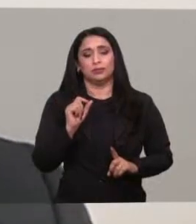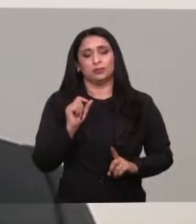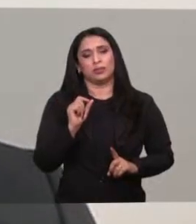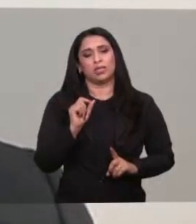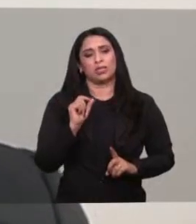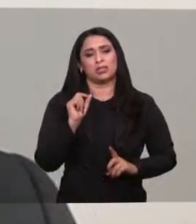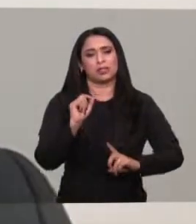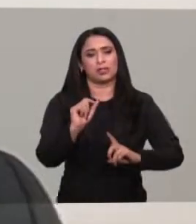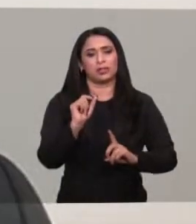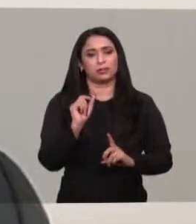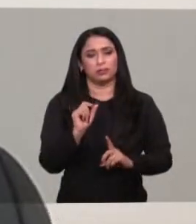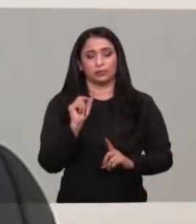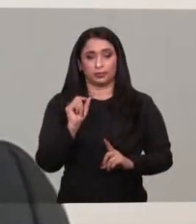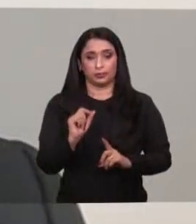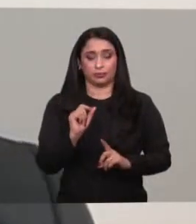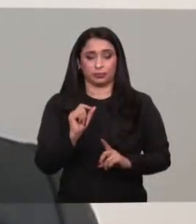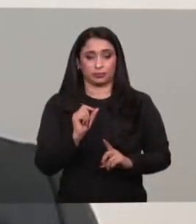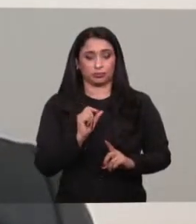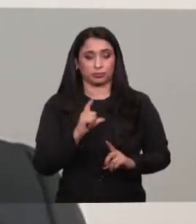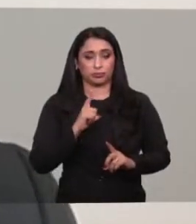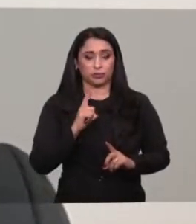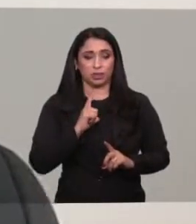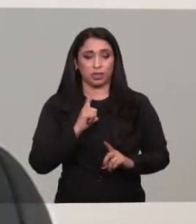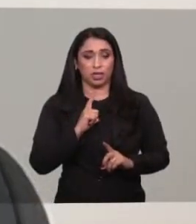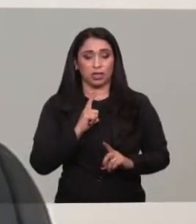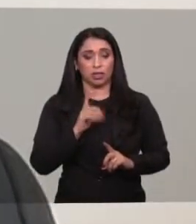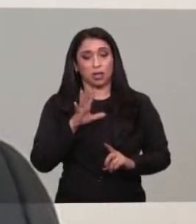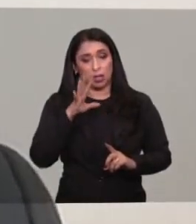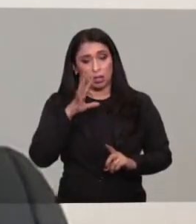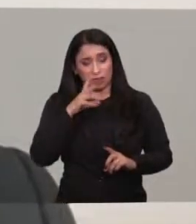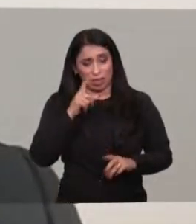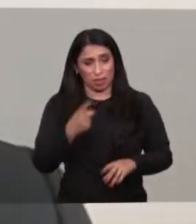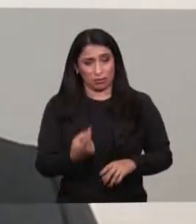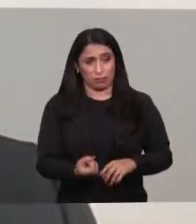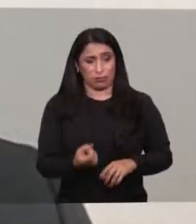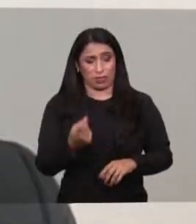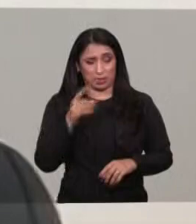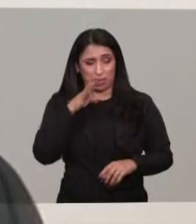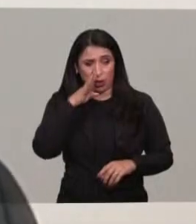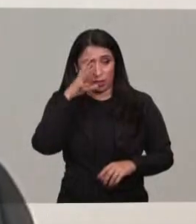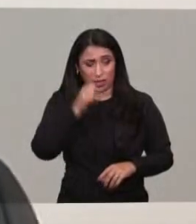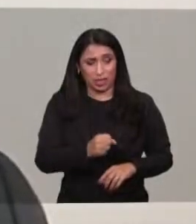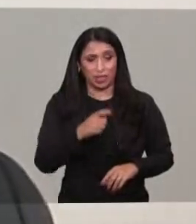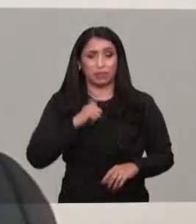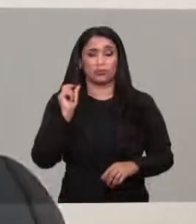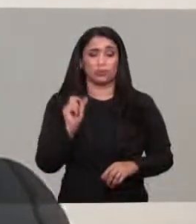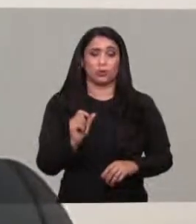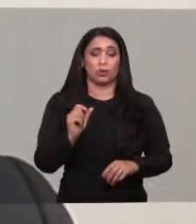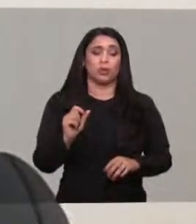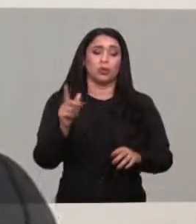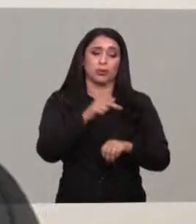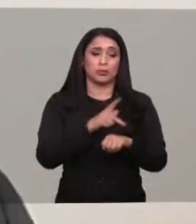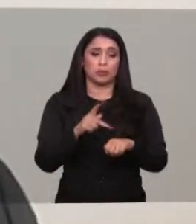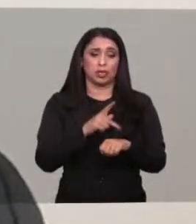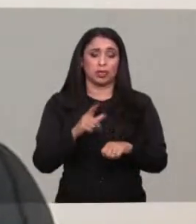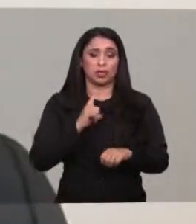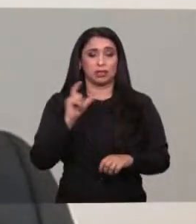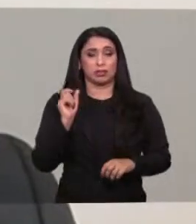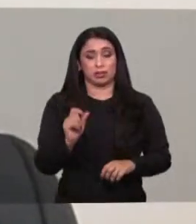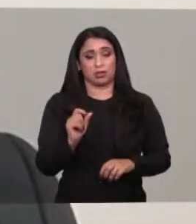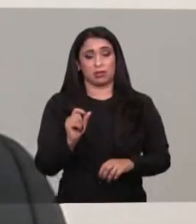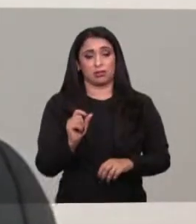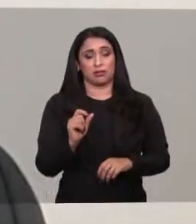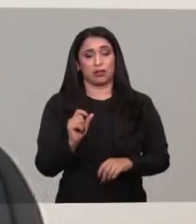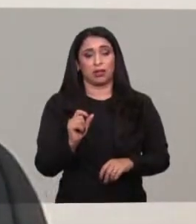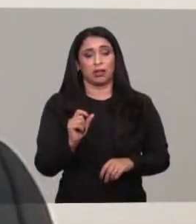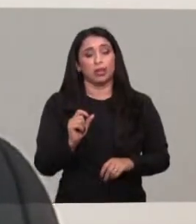por um modelo teocrático de Estado. Nesse contexto, a legitimidade